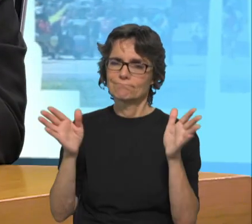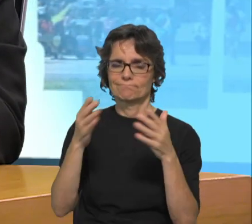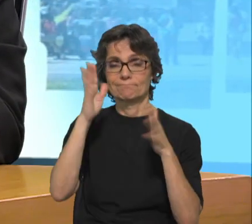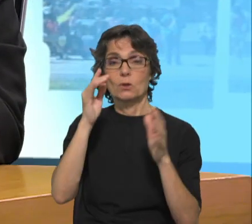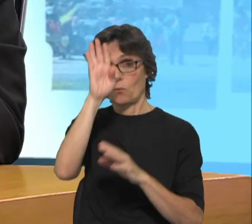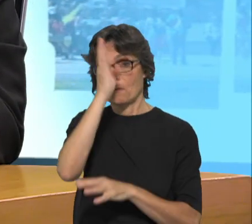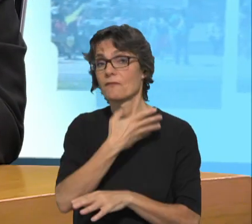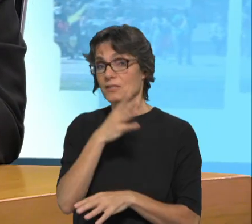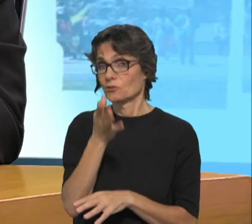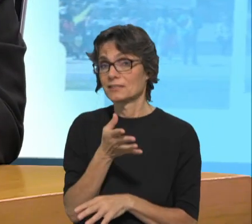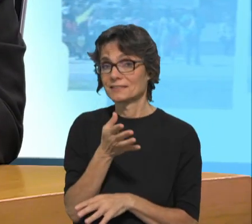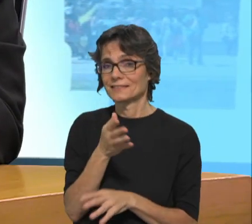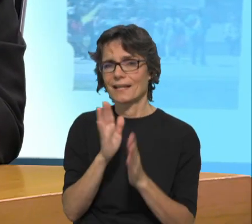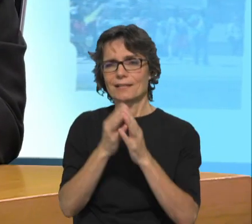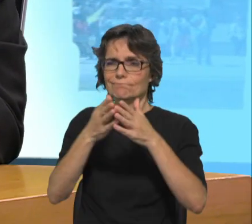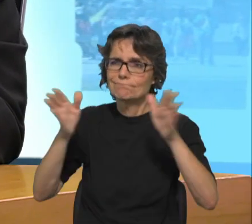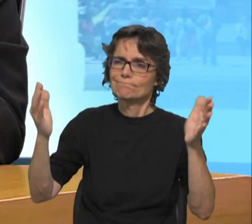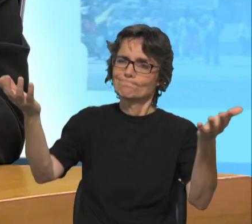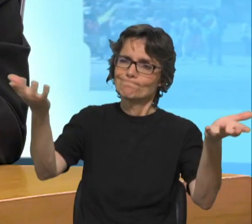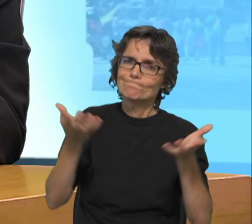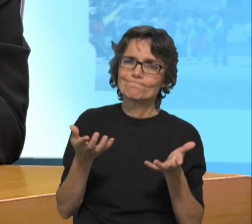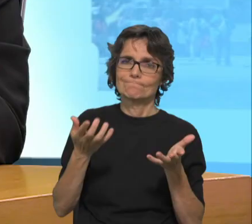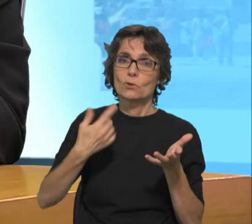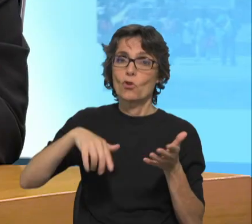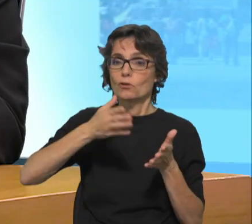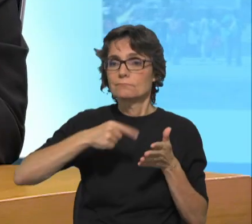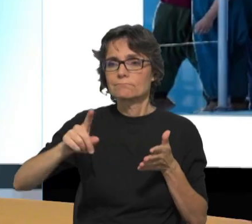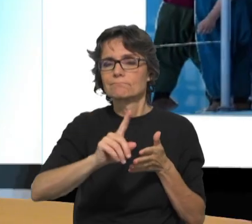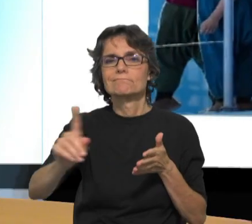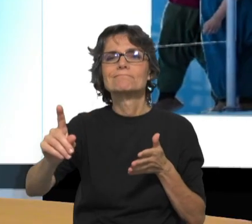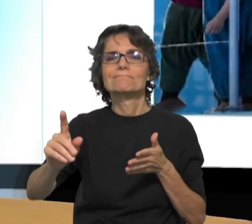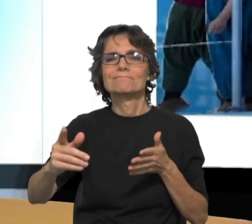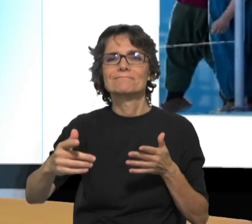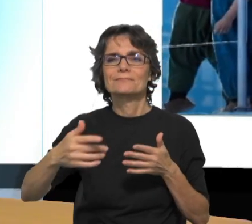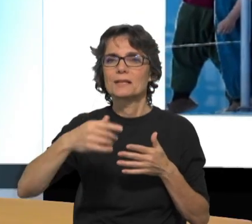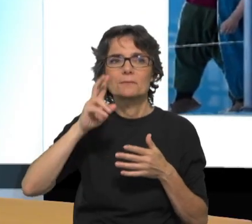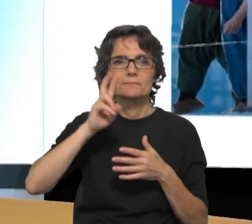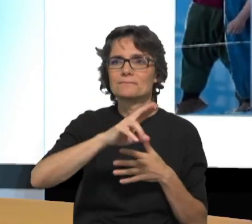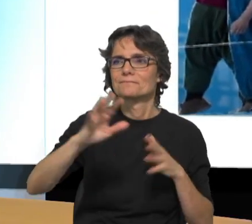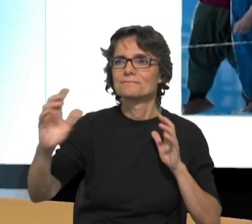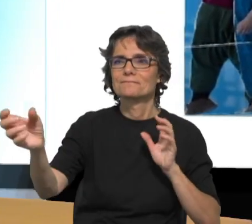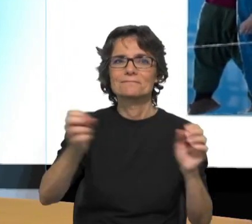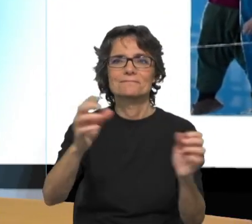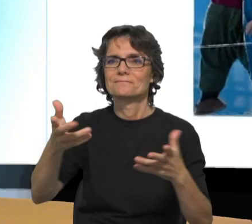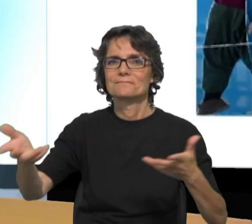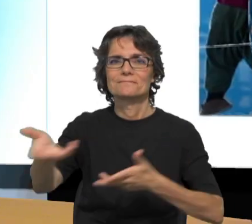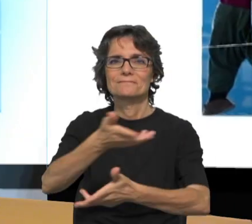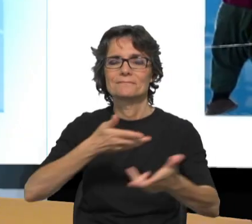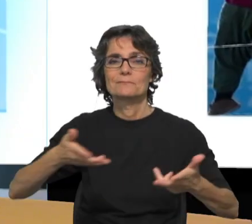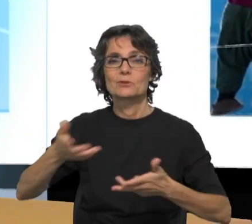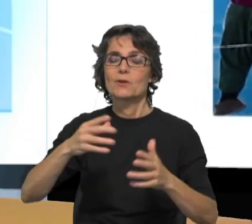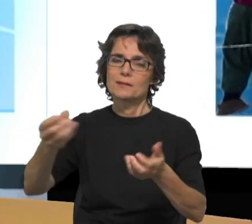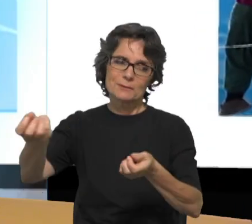tantas vezes nos pede, e não só nós sairmos ao encontro de tanta gente, mas também ajudá-los a